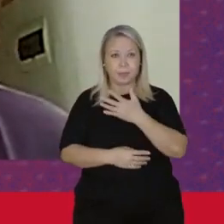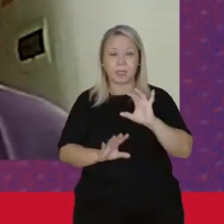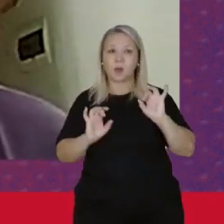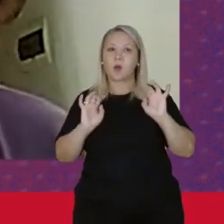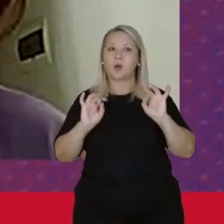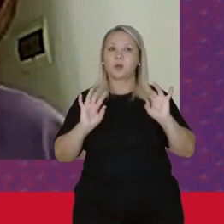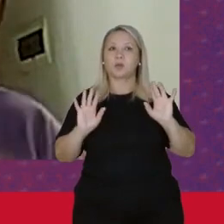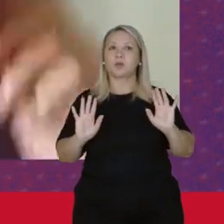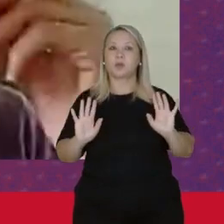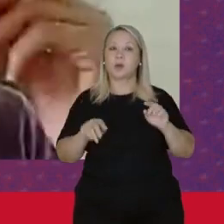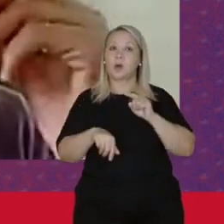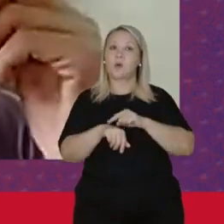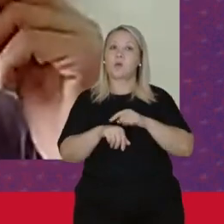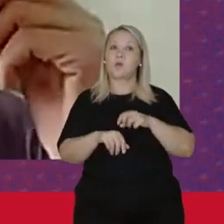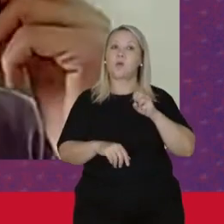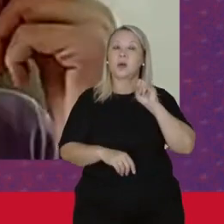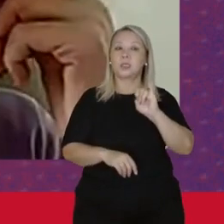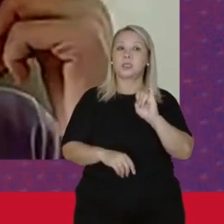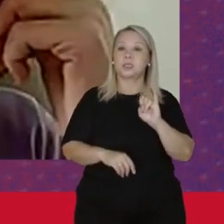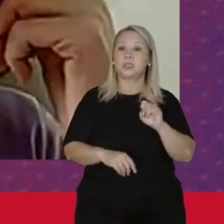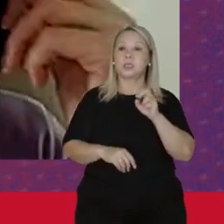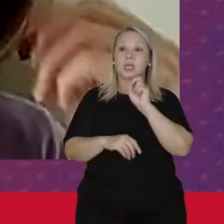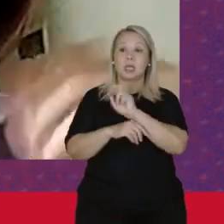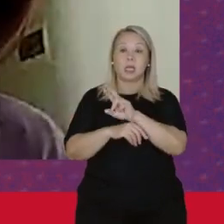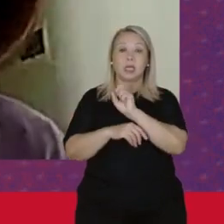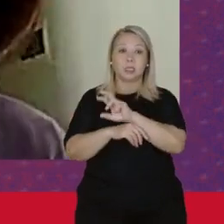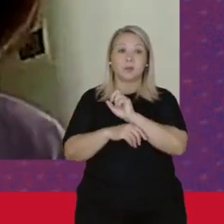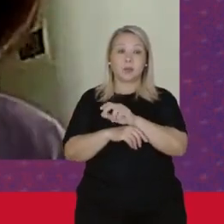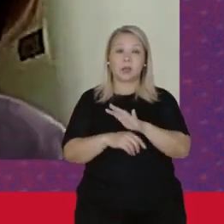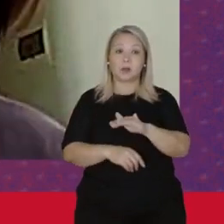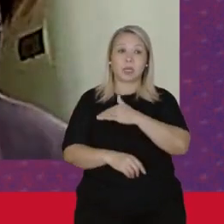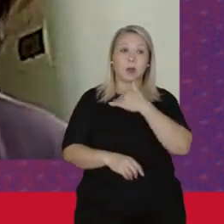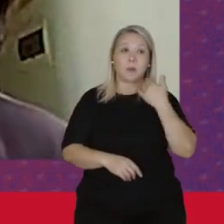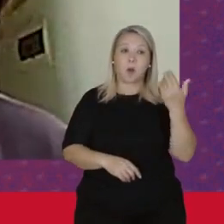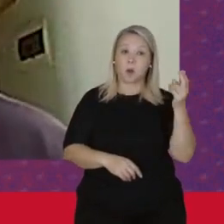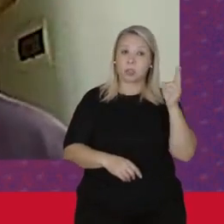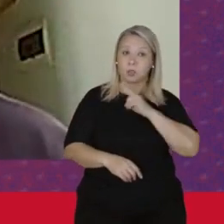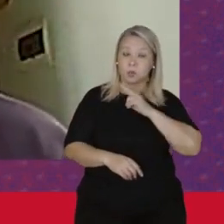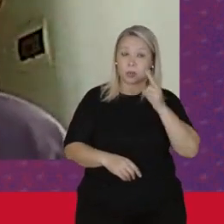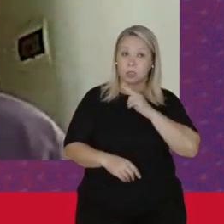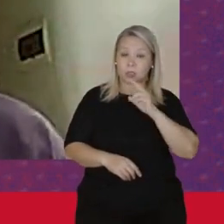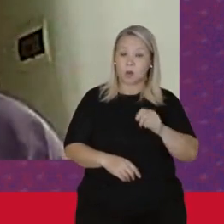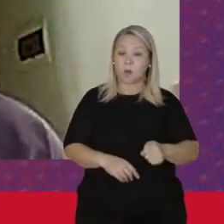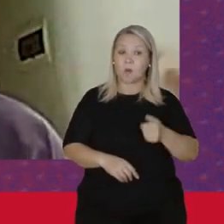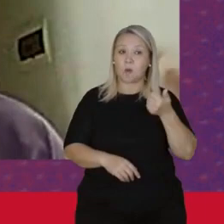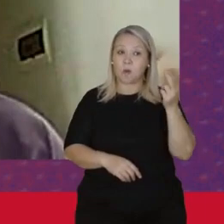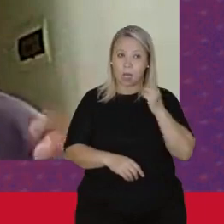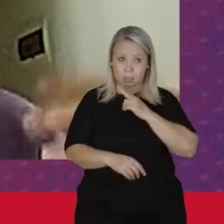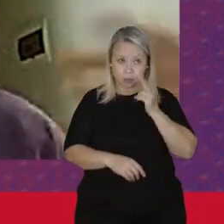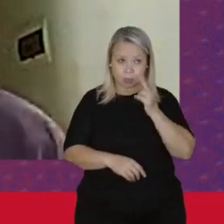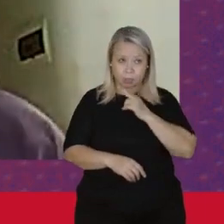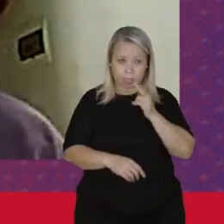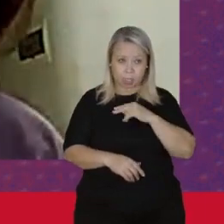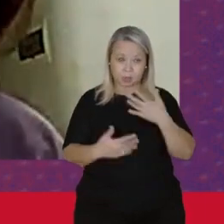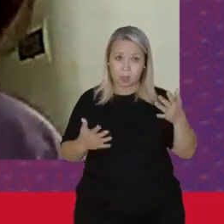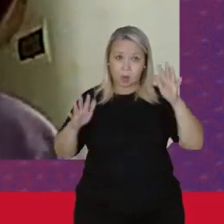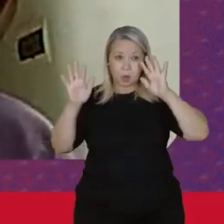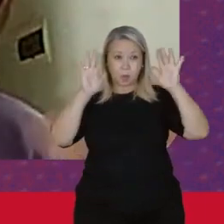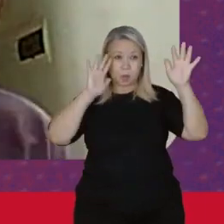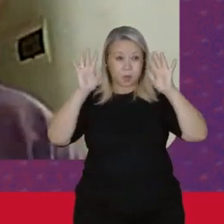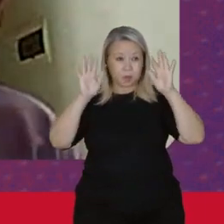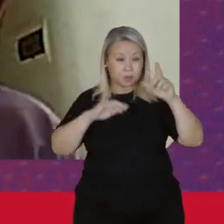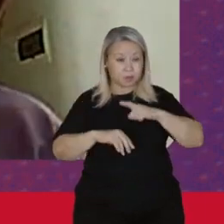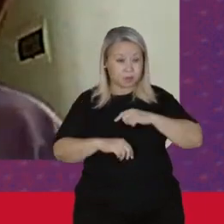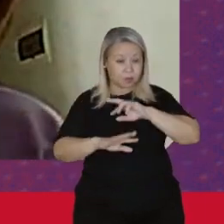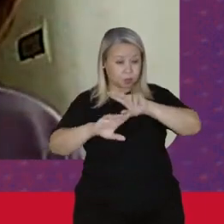somente quando e se esse agrotóxico causar morte imediata ou quase imediata, né? Então, imagina, existe uma série